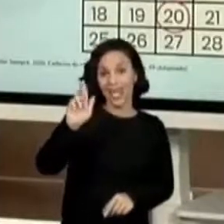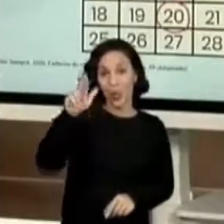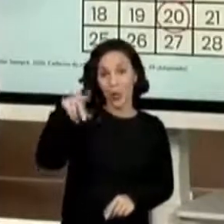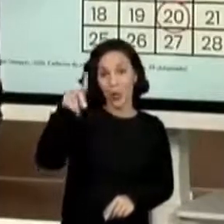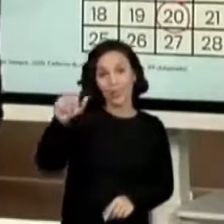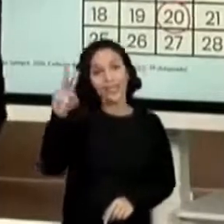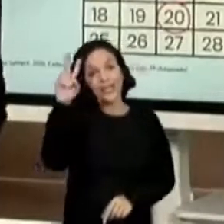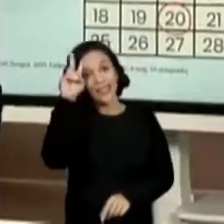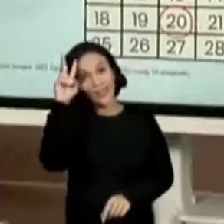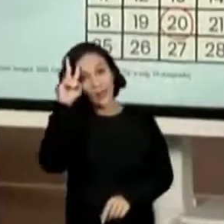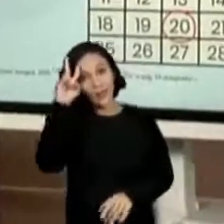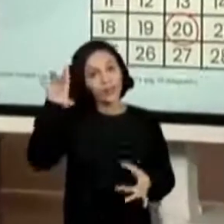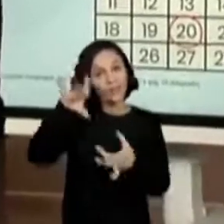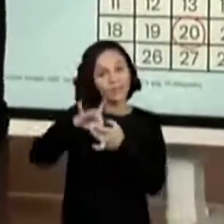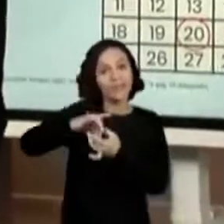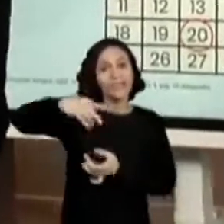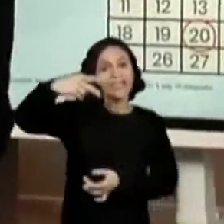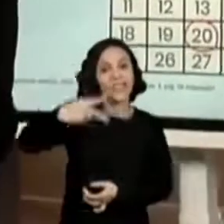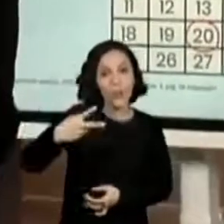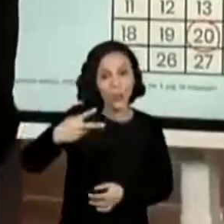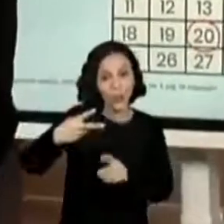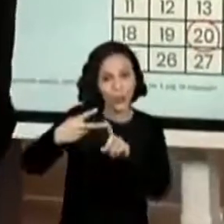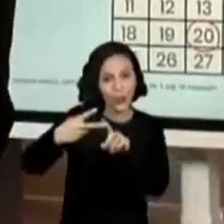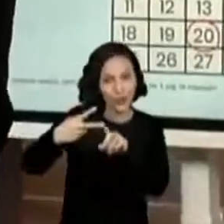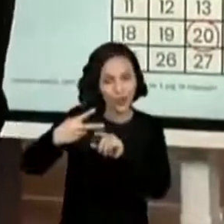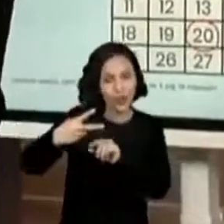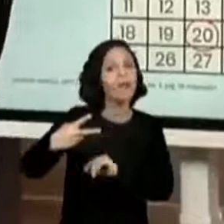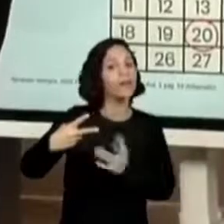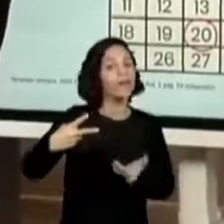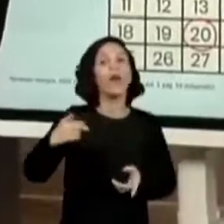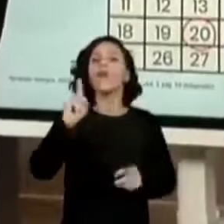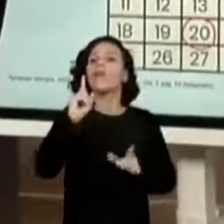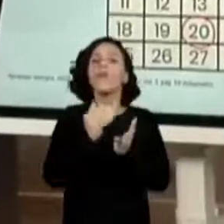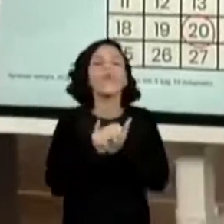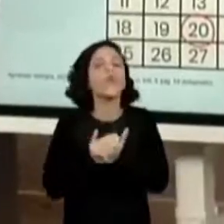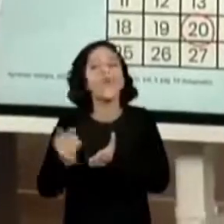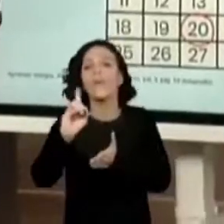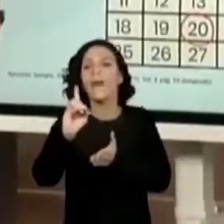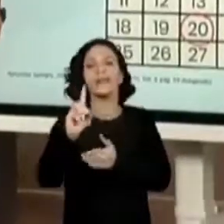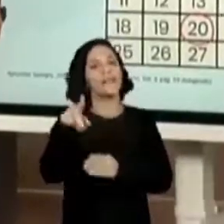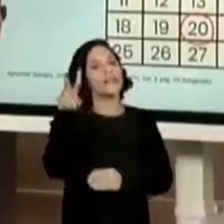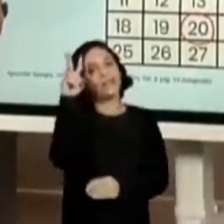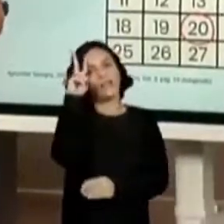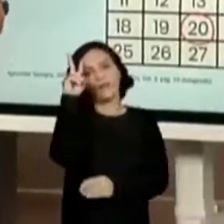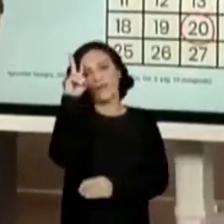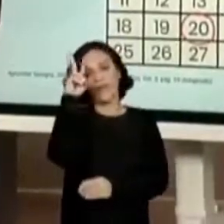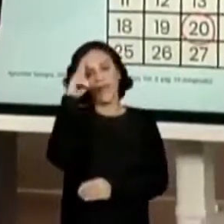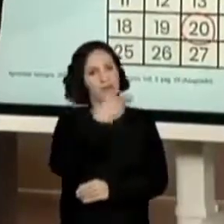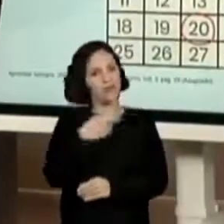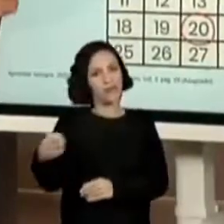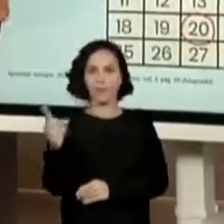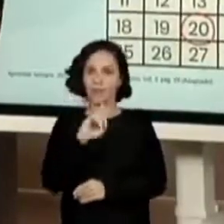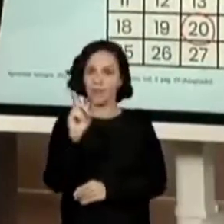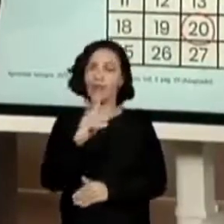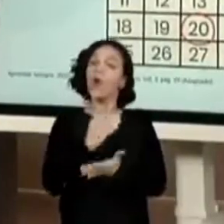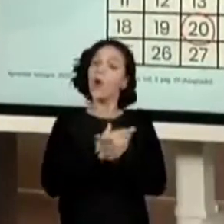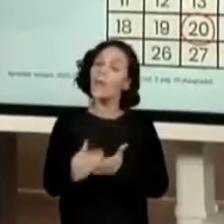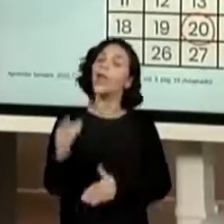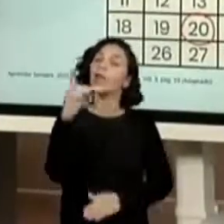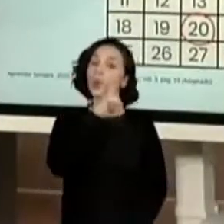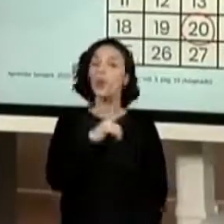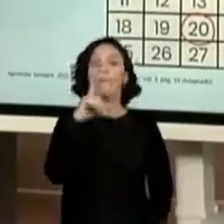porque, né? Ah, que dia começa a semana? Segunda! Não, segunda, ó, já tá marcando ali, segundo dia, né?